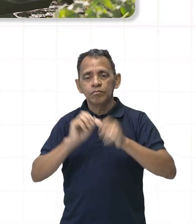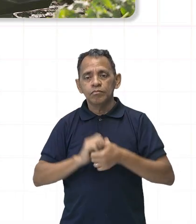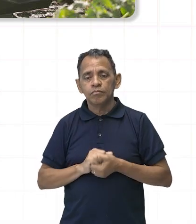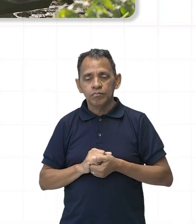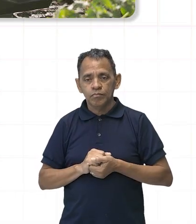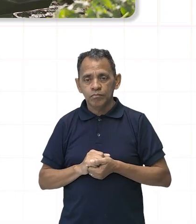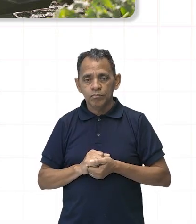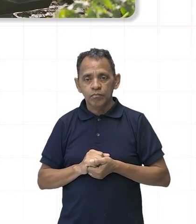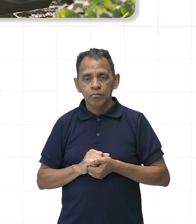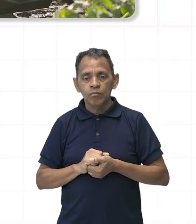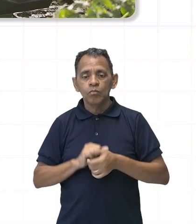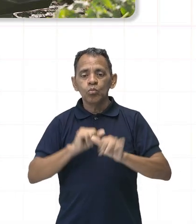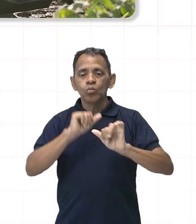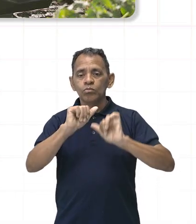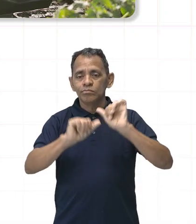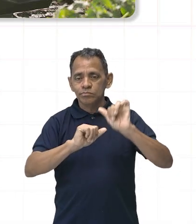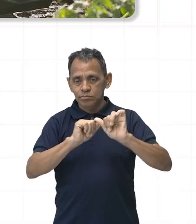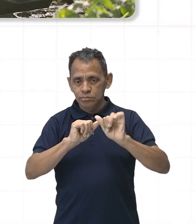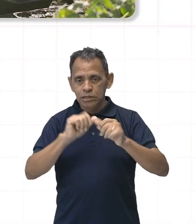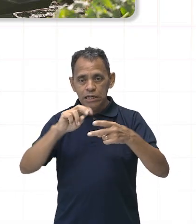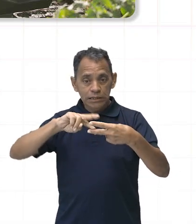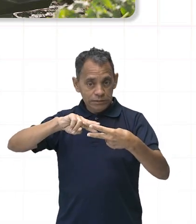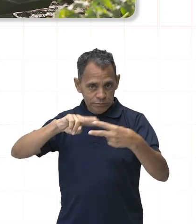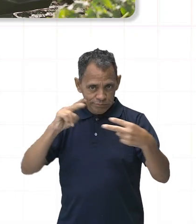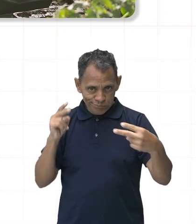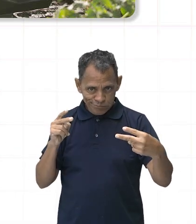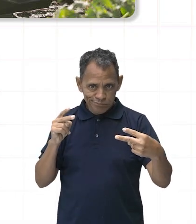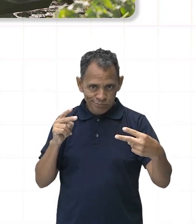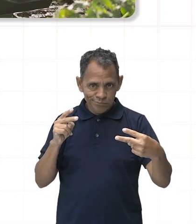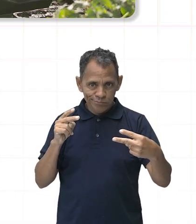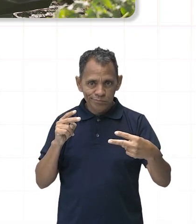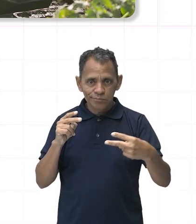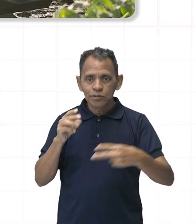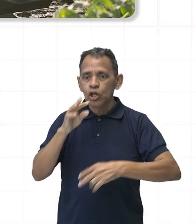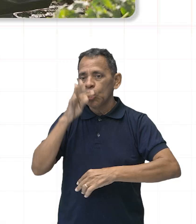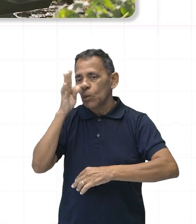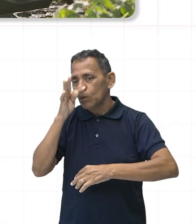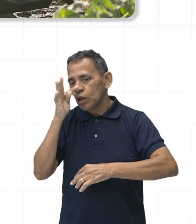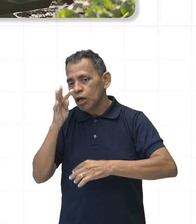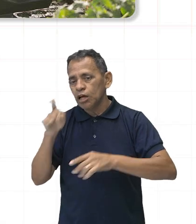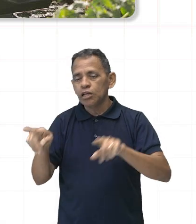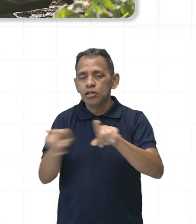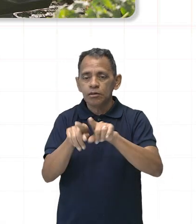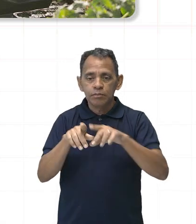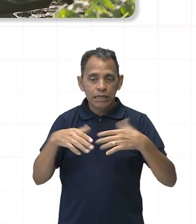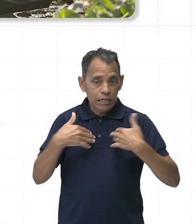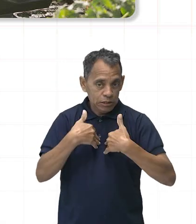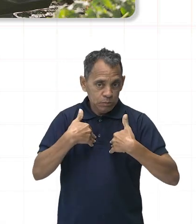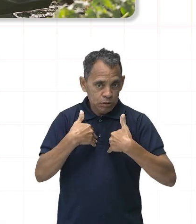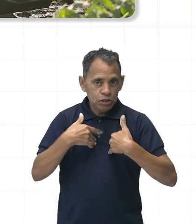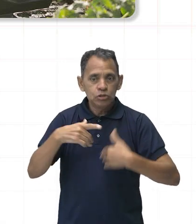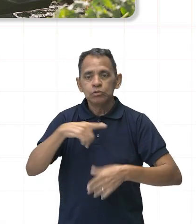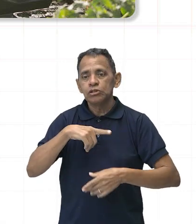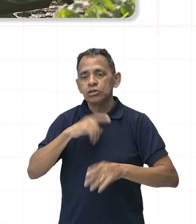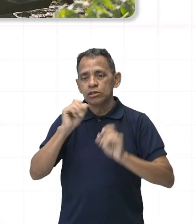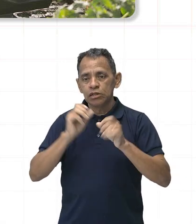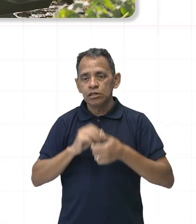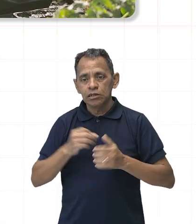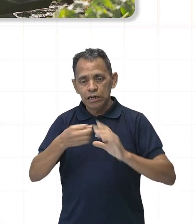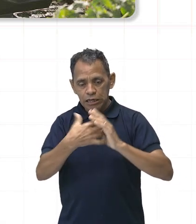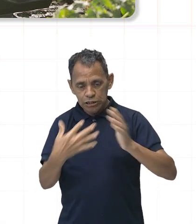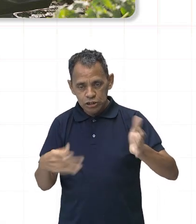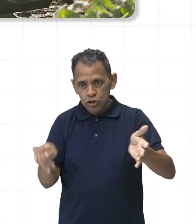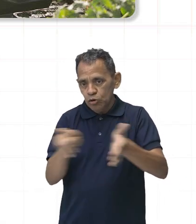de modificar geneticamente plantas e animais para obter o quê? Características